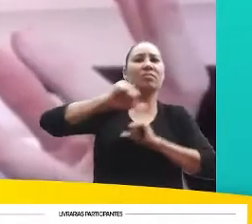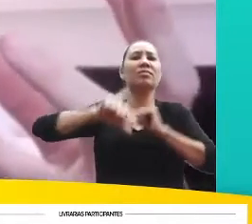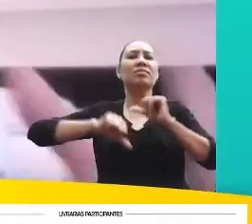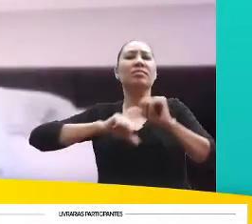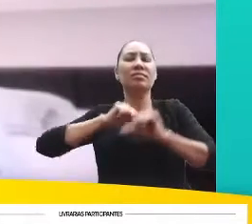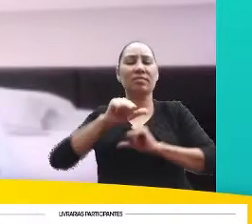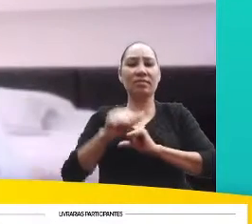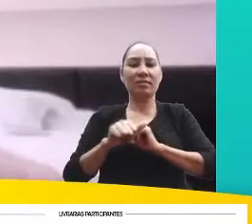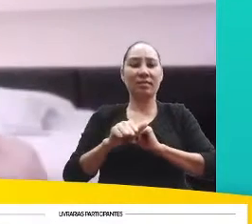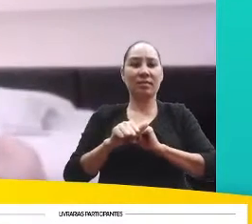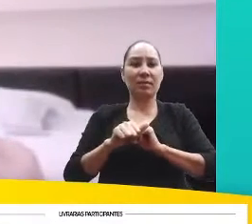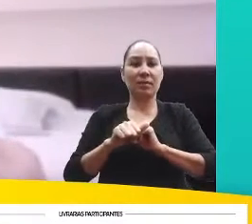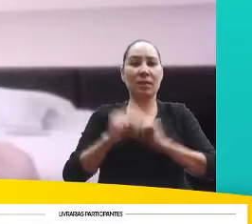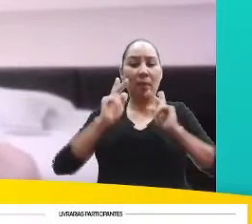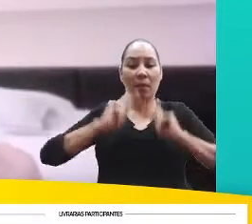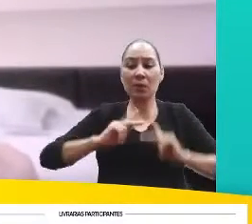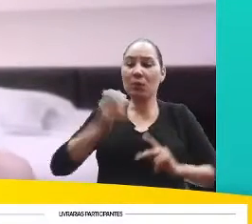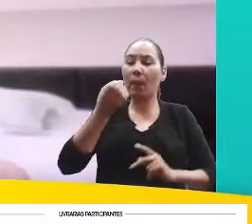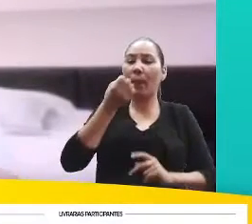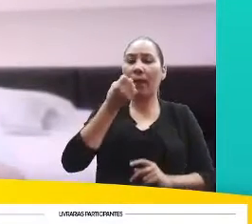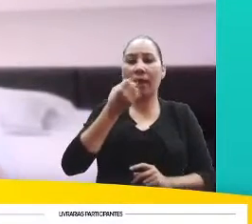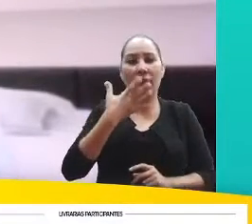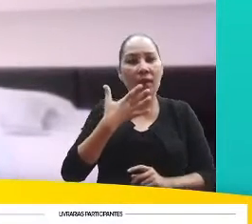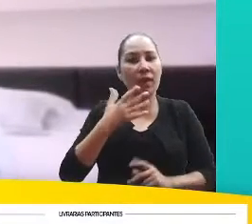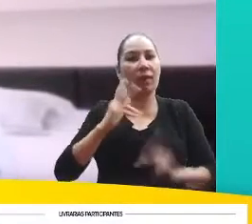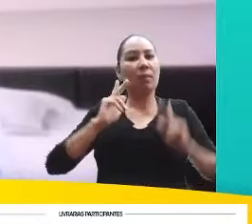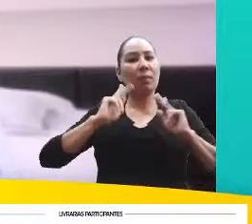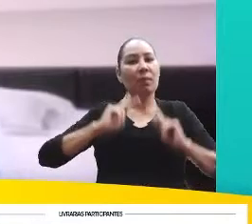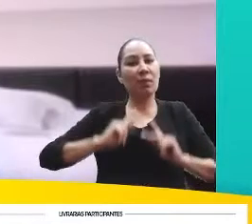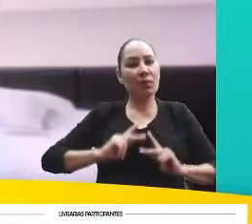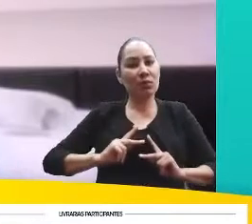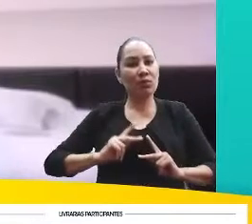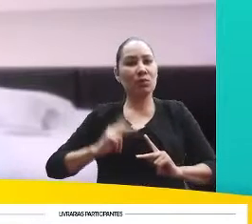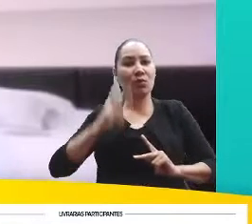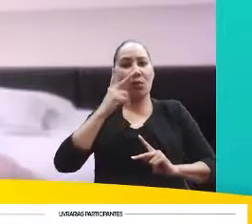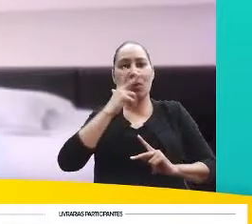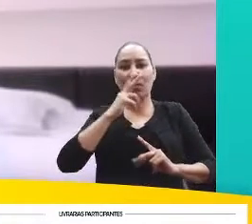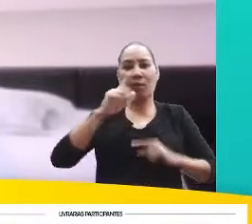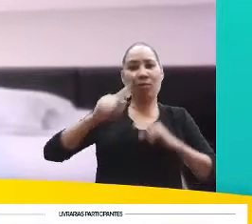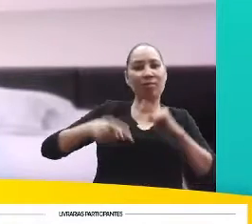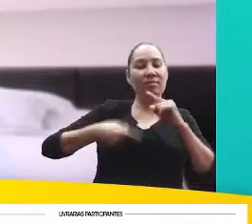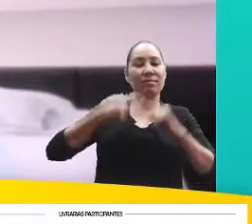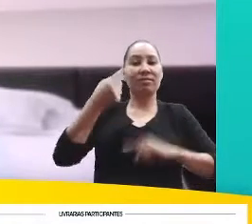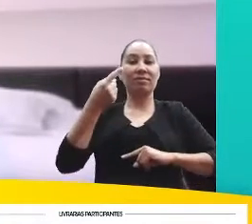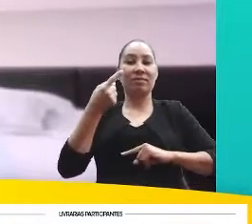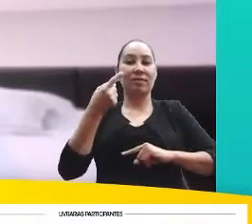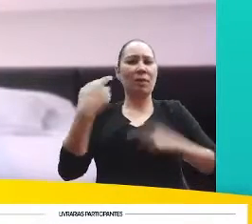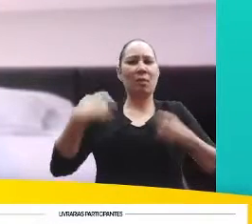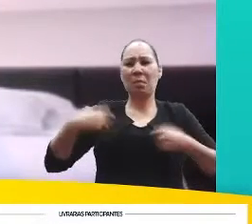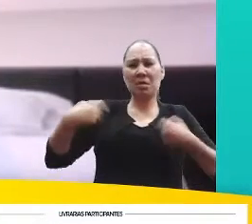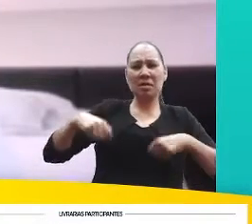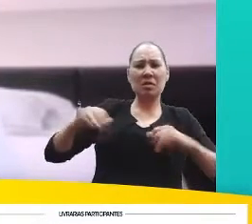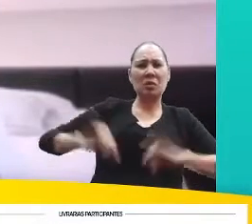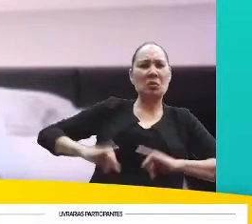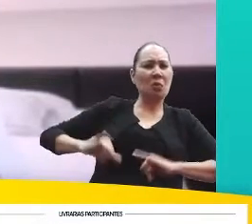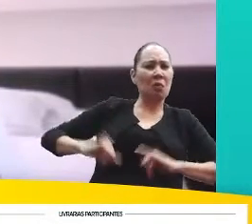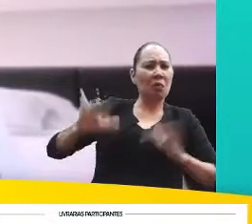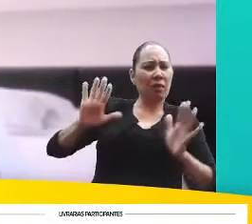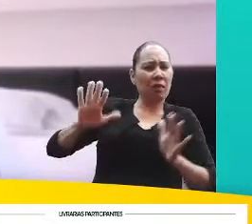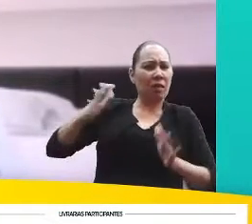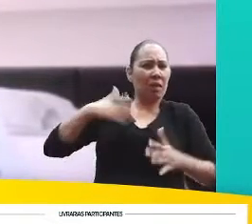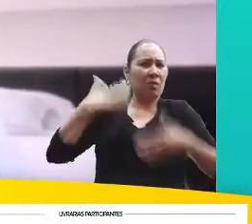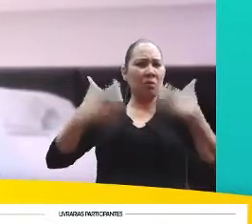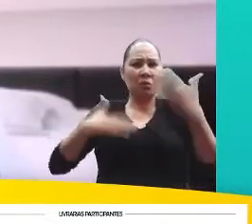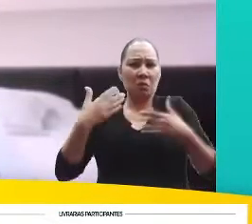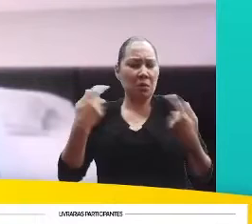pode procurar ser o homem de bem, que o Kardec fala no Evangelho segundo o Espiritismo, e a partir daí, o sofrimento, o